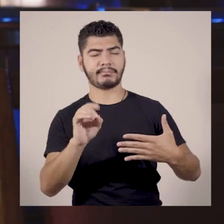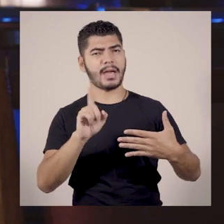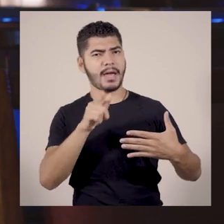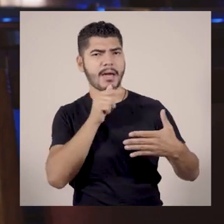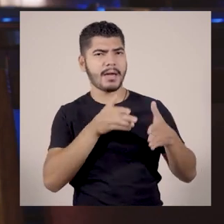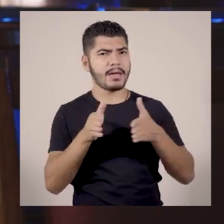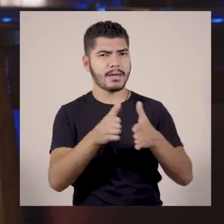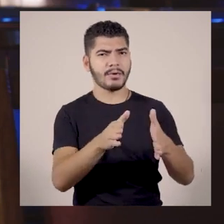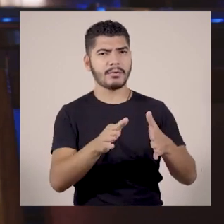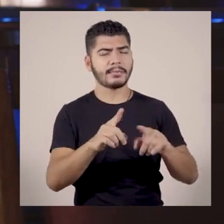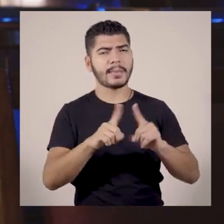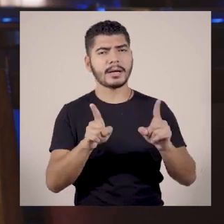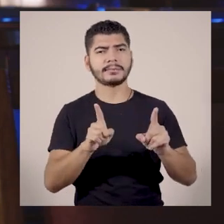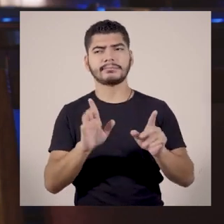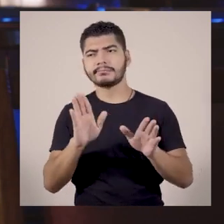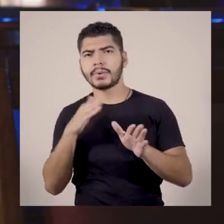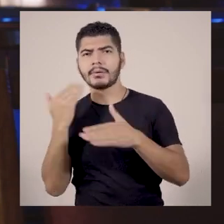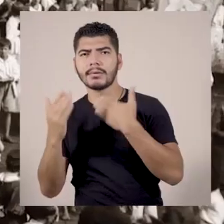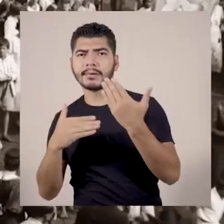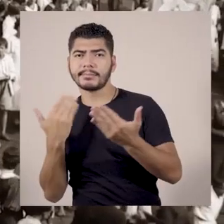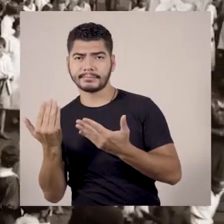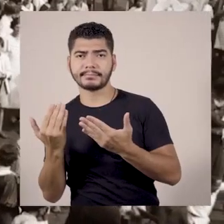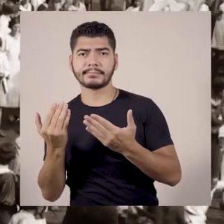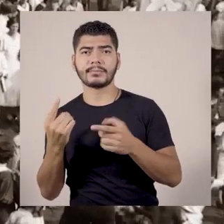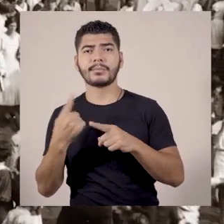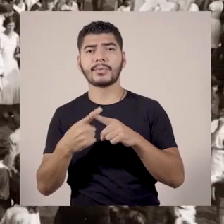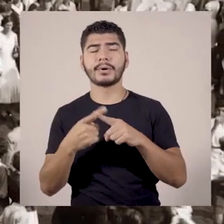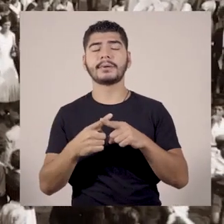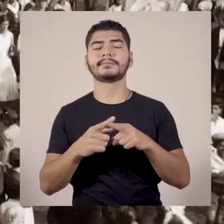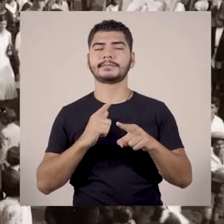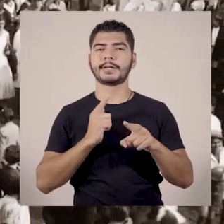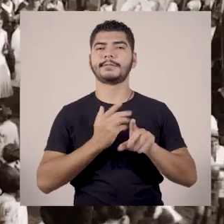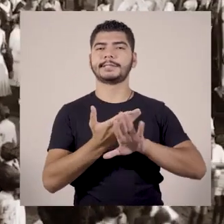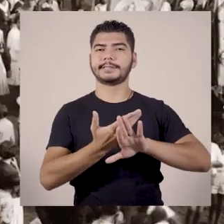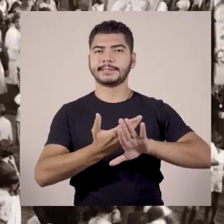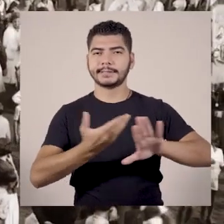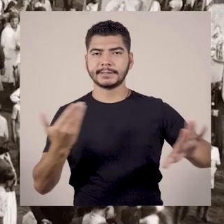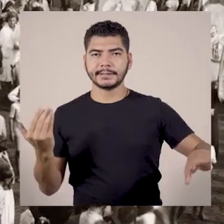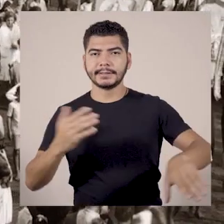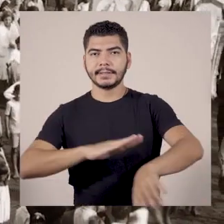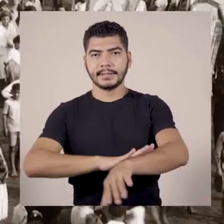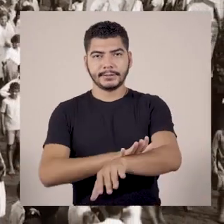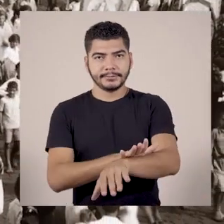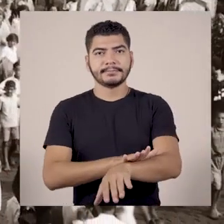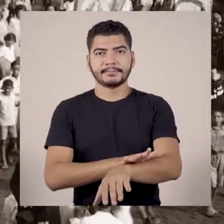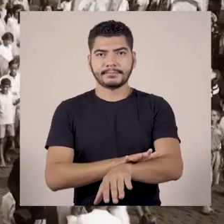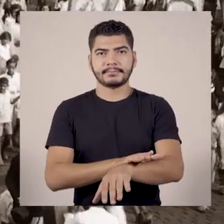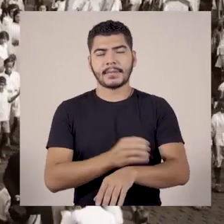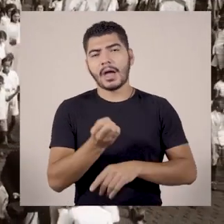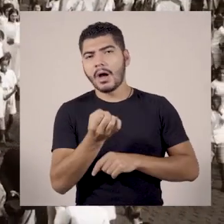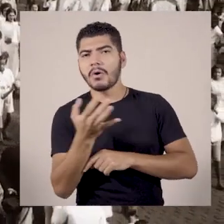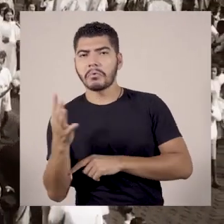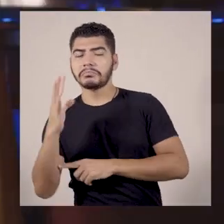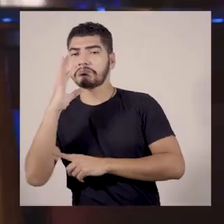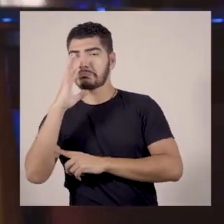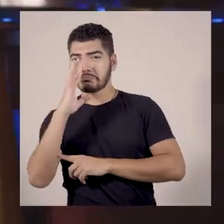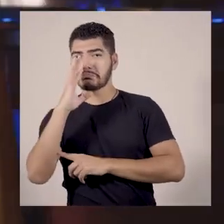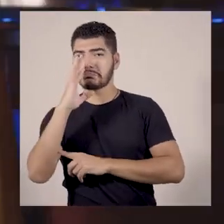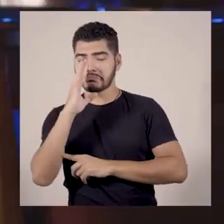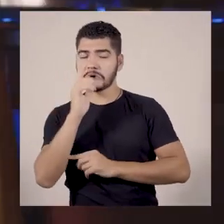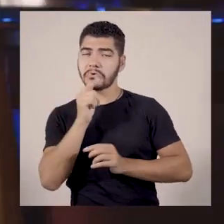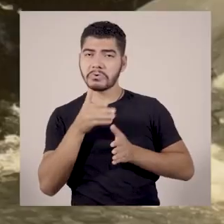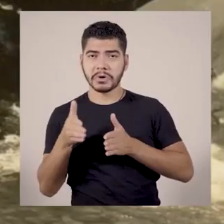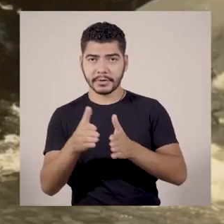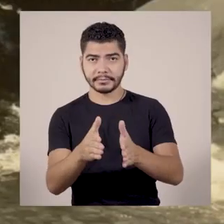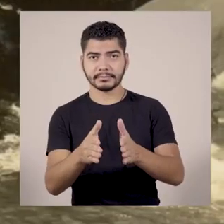afogados, mas muitos afogados pela seca da segregação racial. Alguns contemplavam sim a beleza do